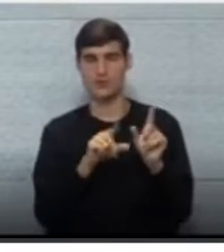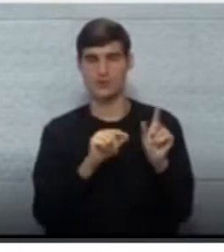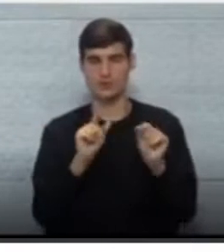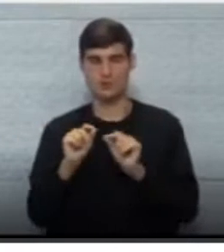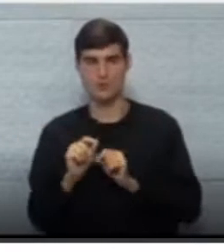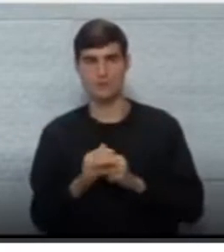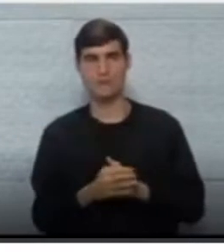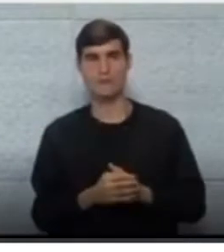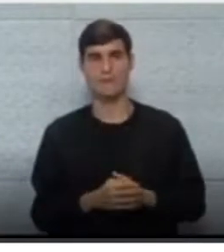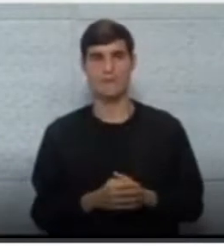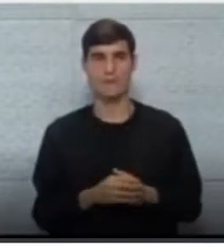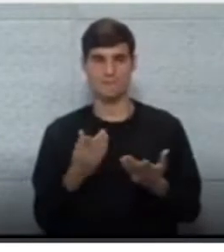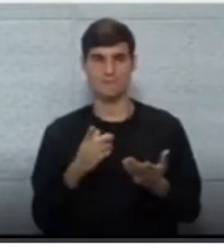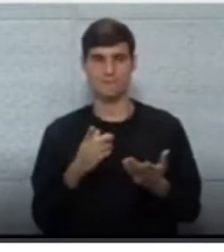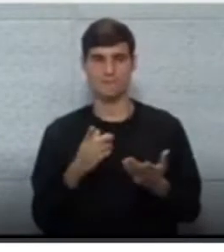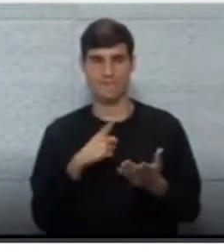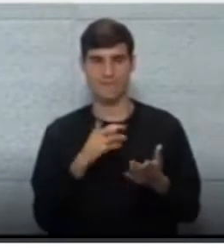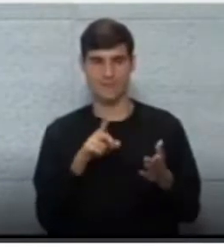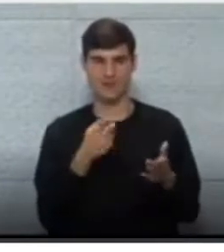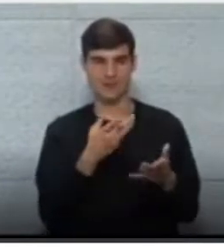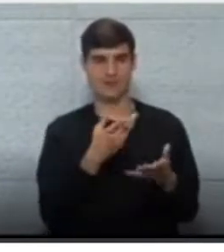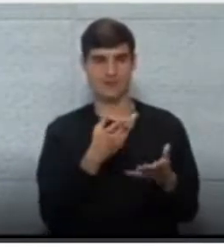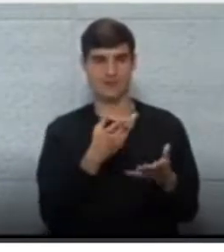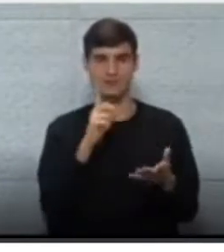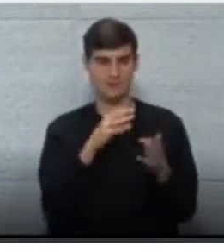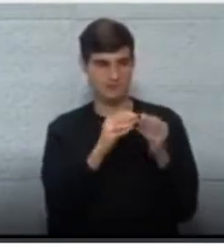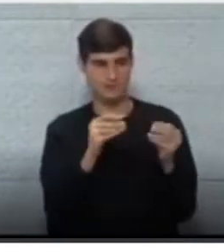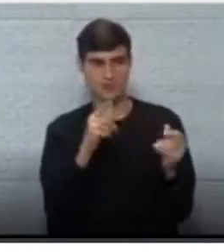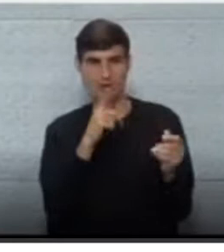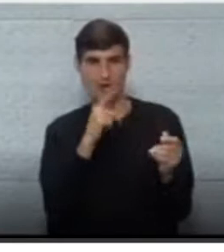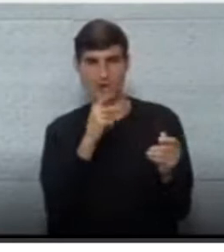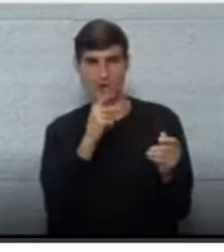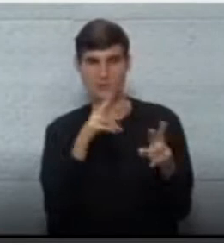Esse cultivo aí em meio líquido, para fazer